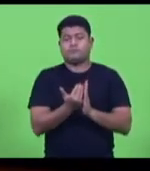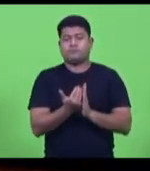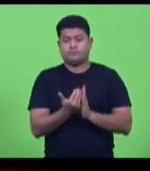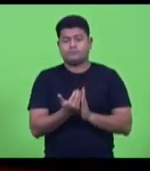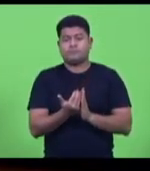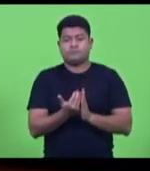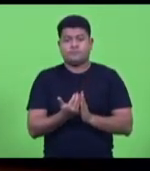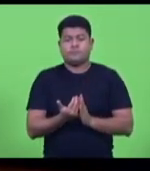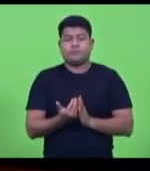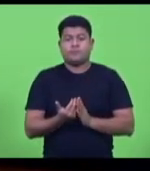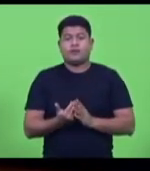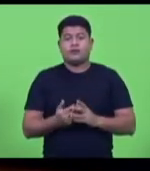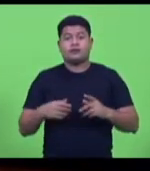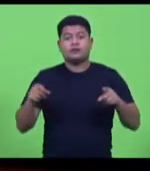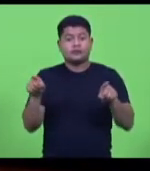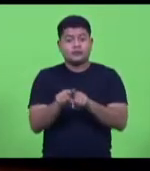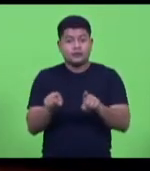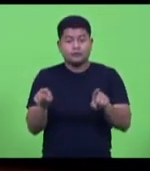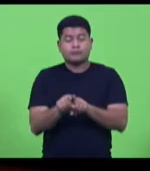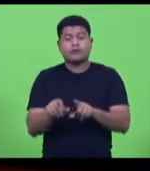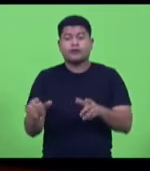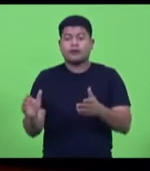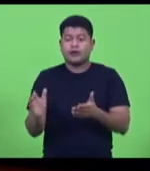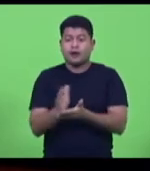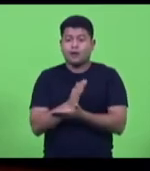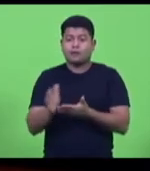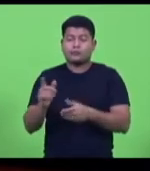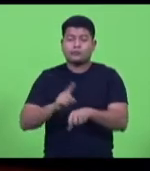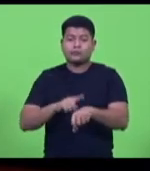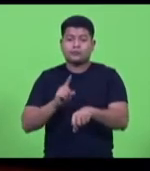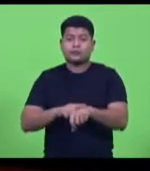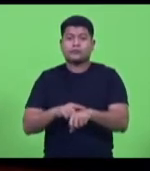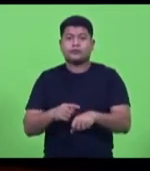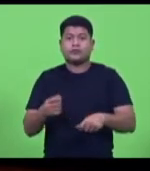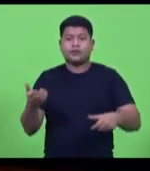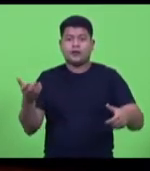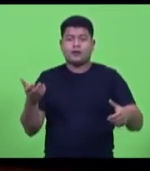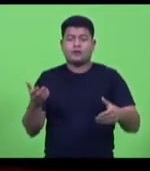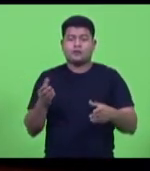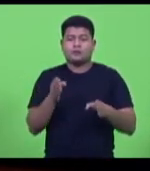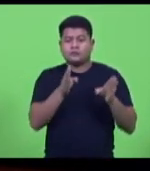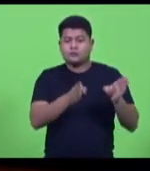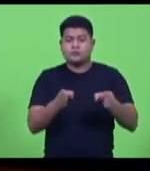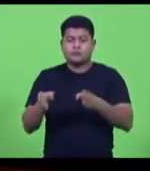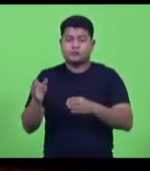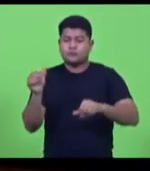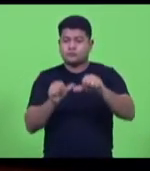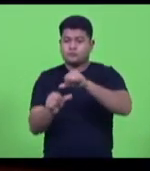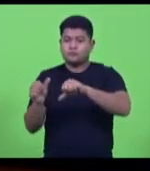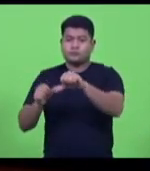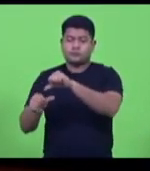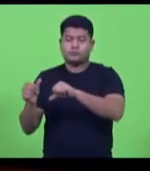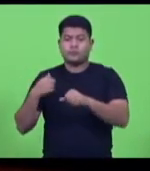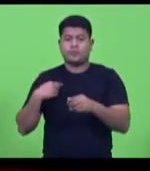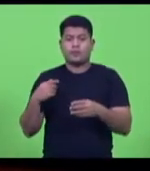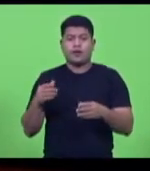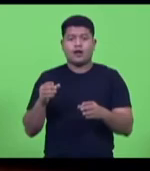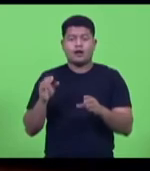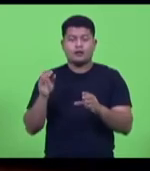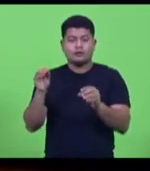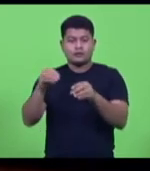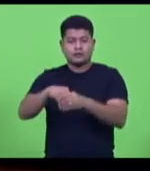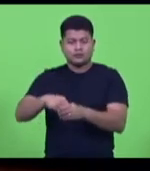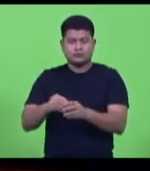Além disso, houve, em algumas situações, reorganização do trabalho dentro do próprio segmento, de modo